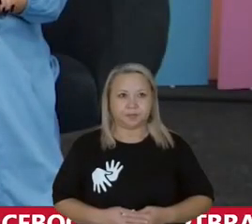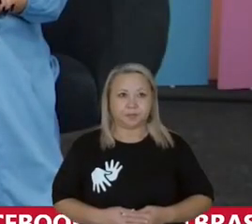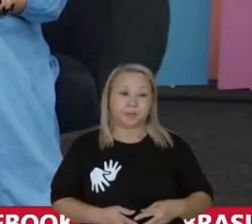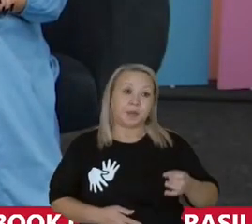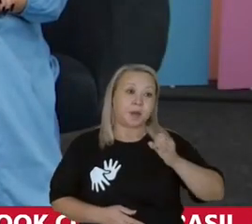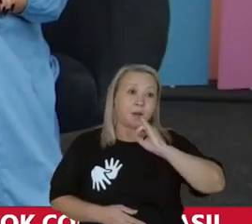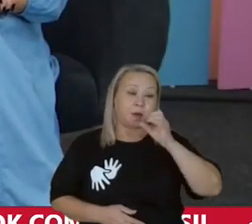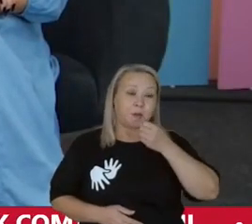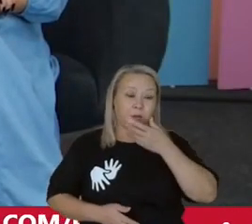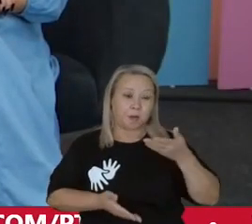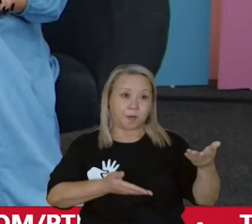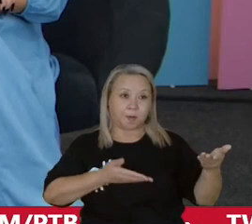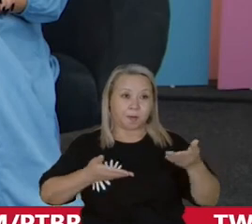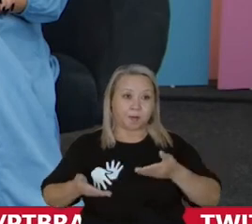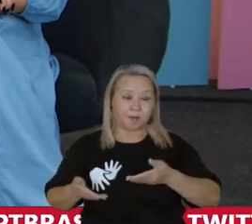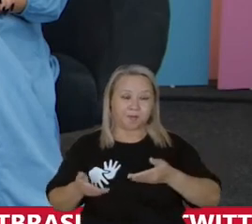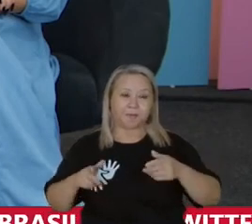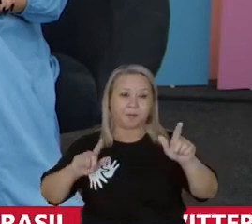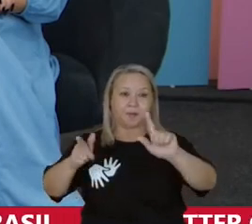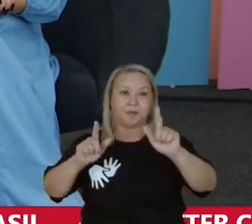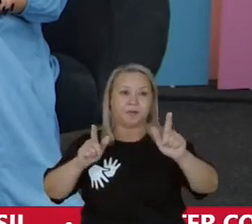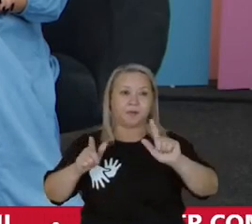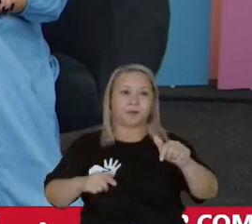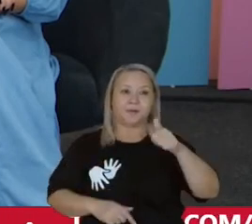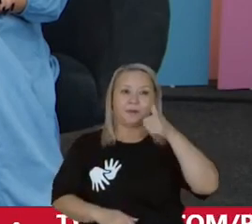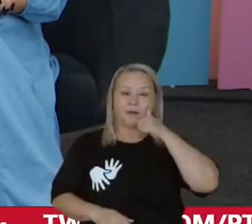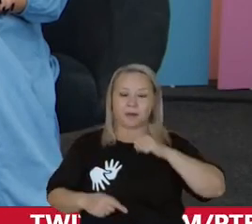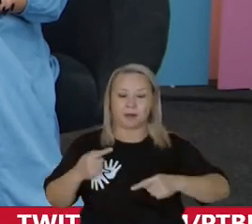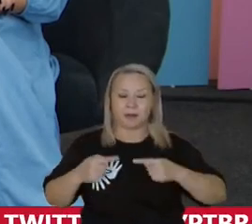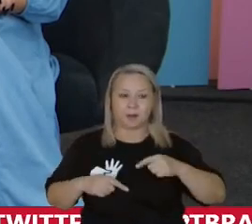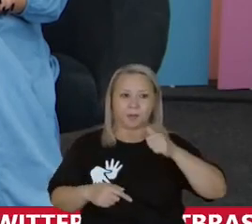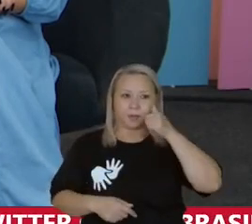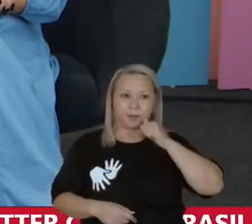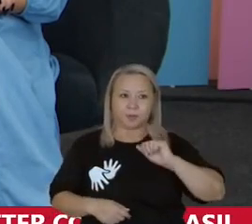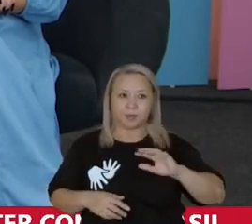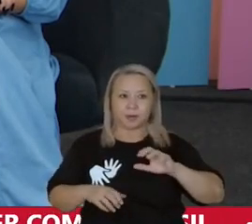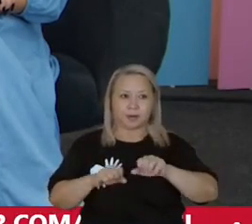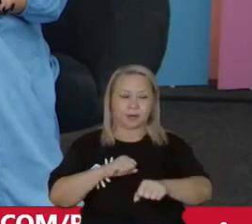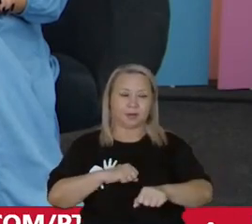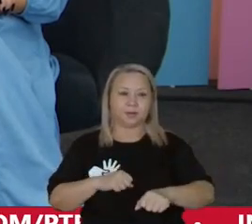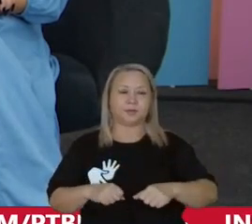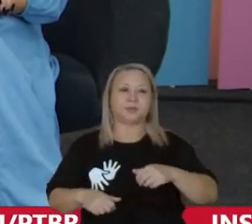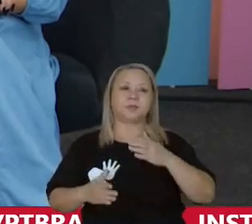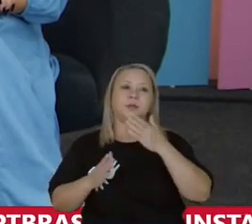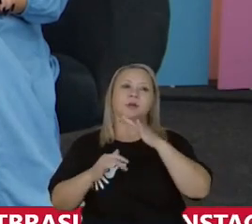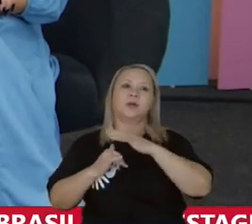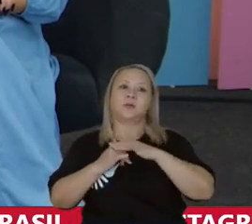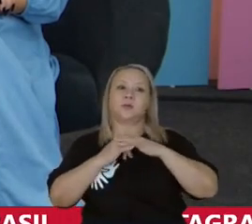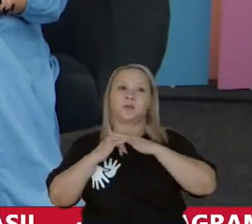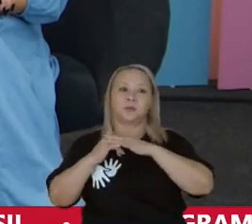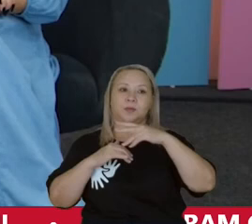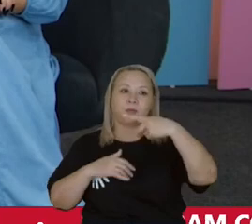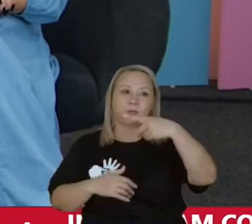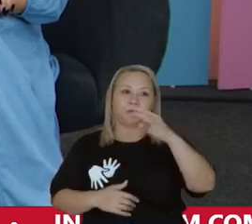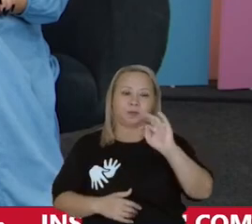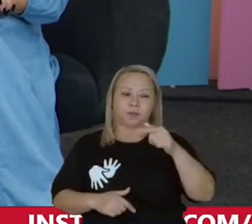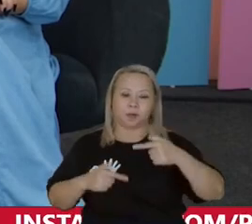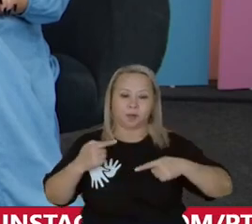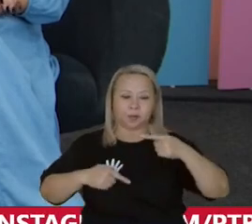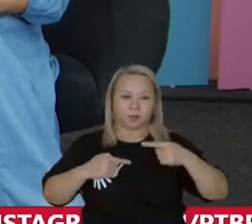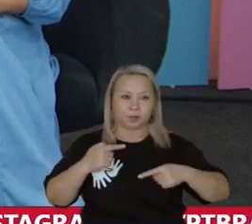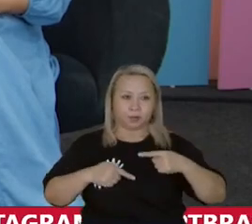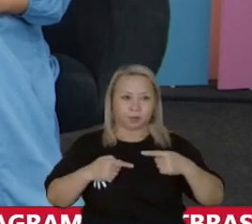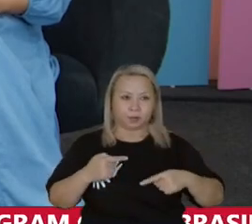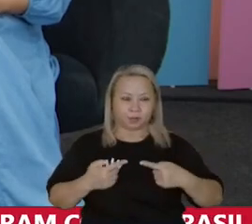Olá, sejam bem-vindas ao TV Elas por Elas Formação, programa do PT para a preparação e formação das mulheres para a disputa